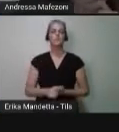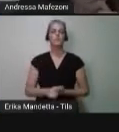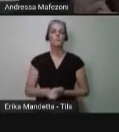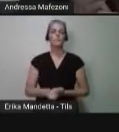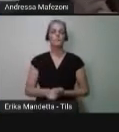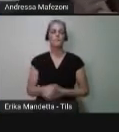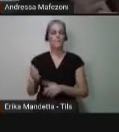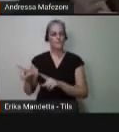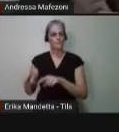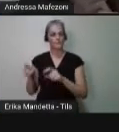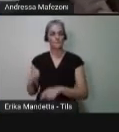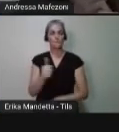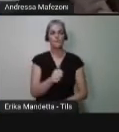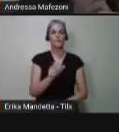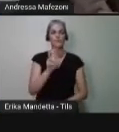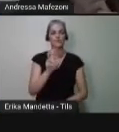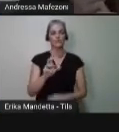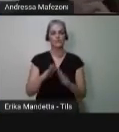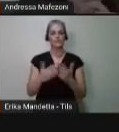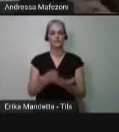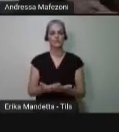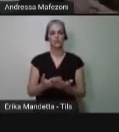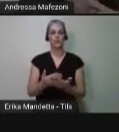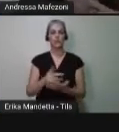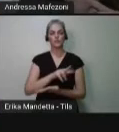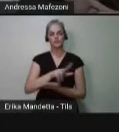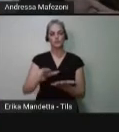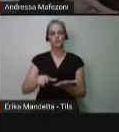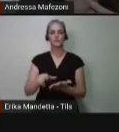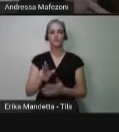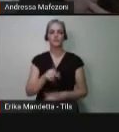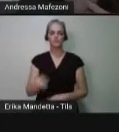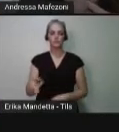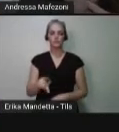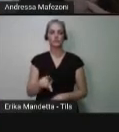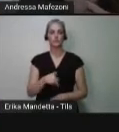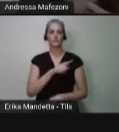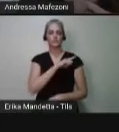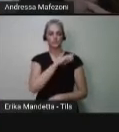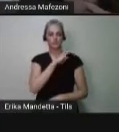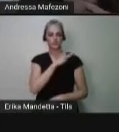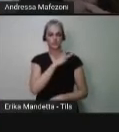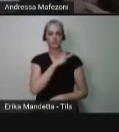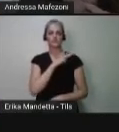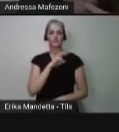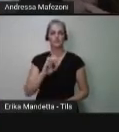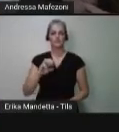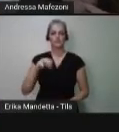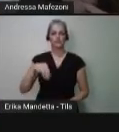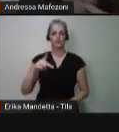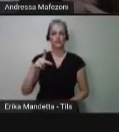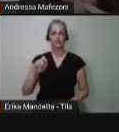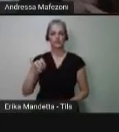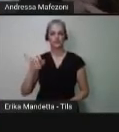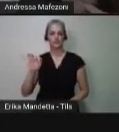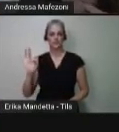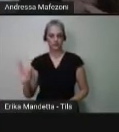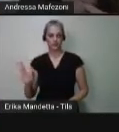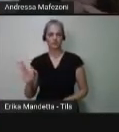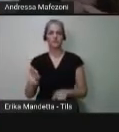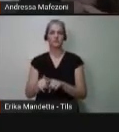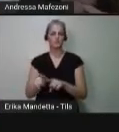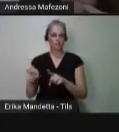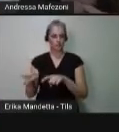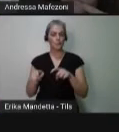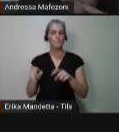15 escolas pluridocentes, ensino fundamental, as IMPEIFs, também localizadas no campo,